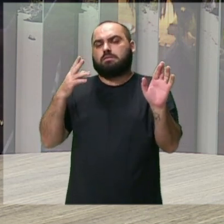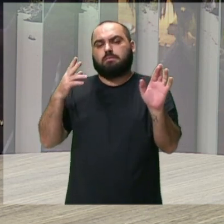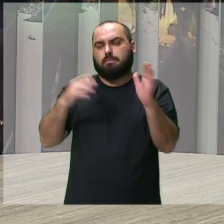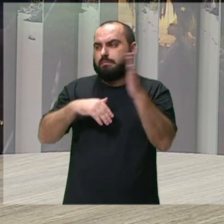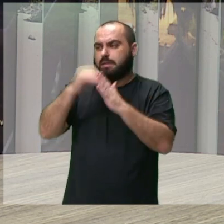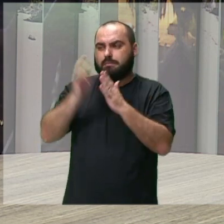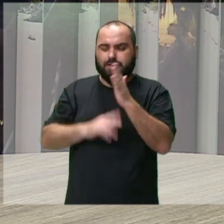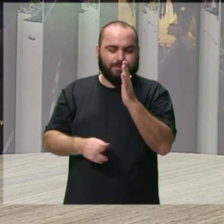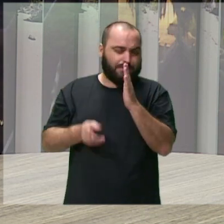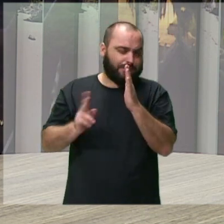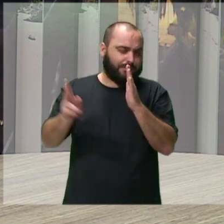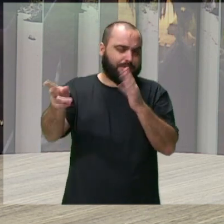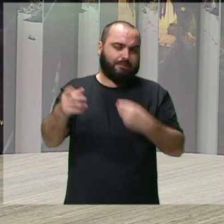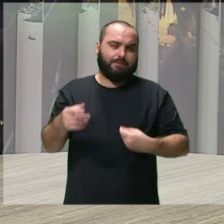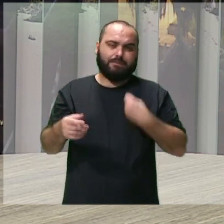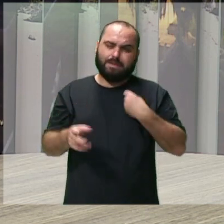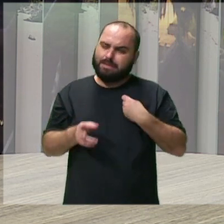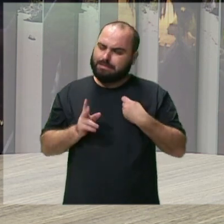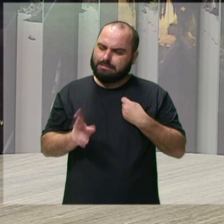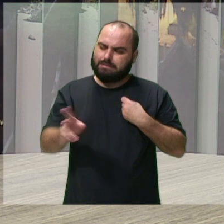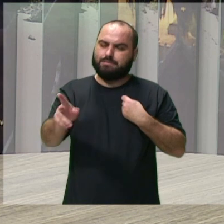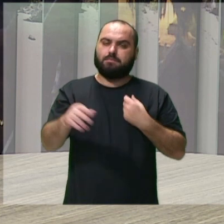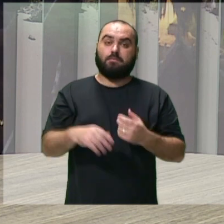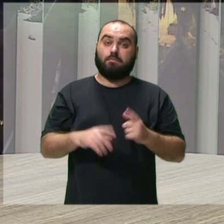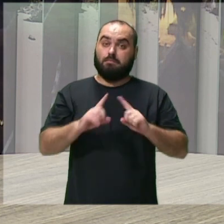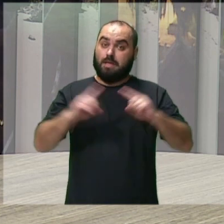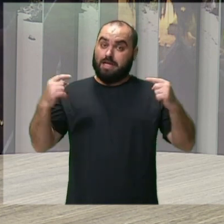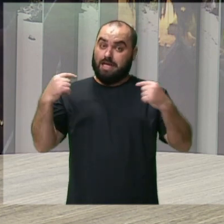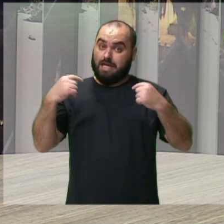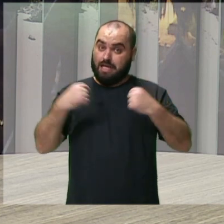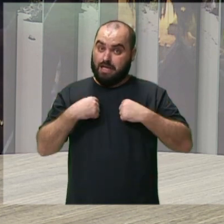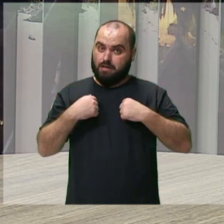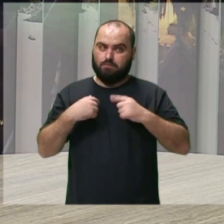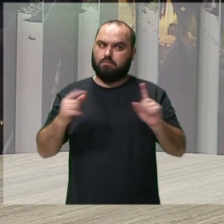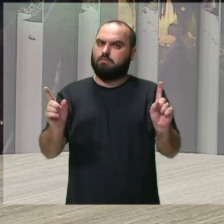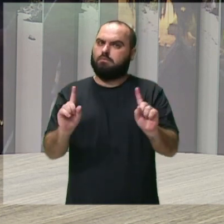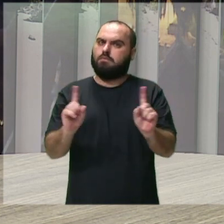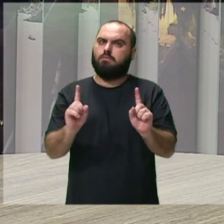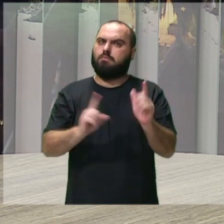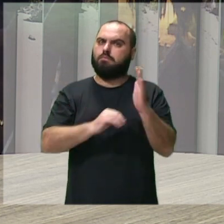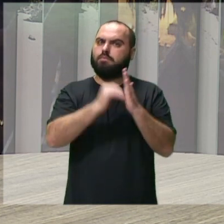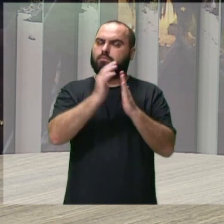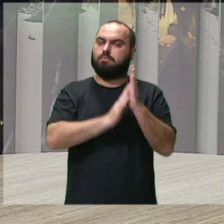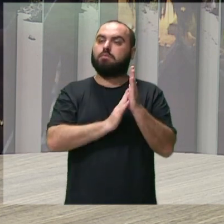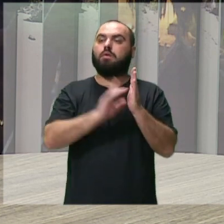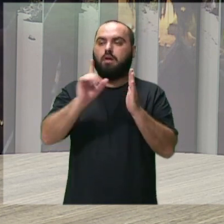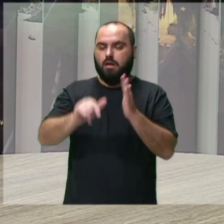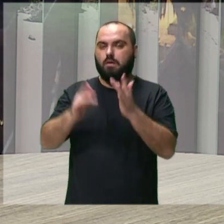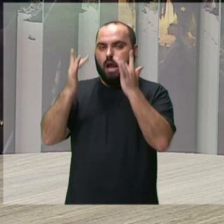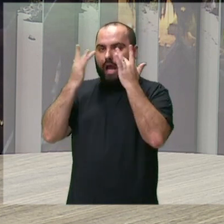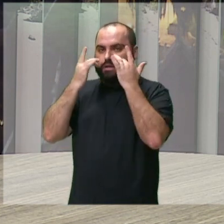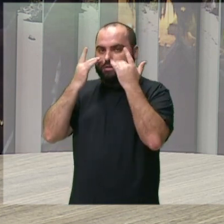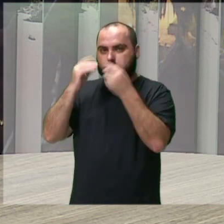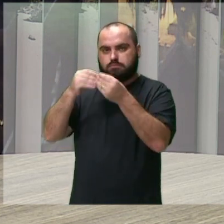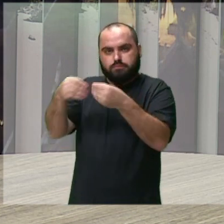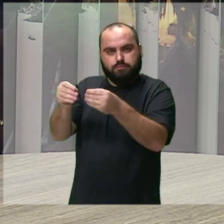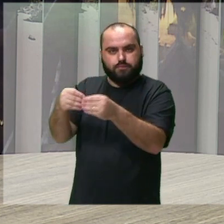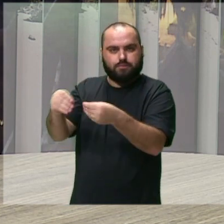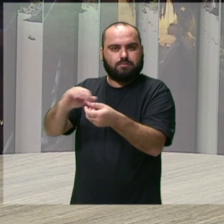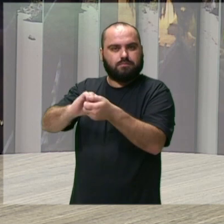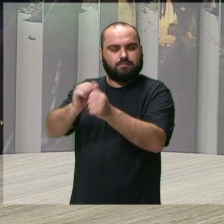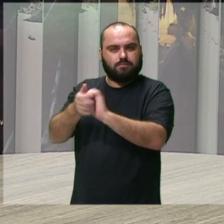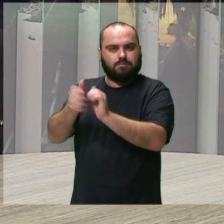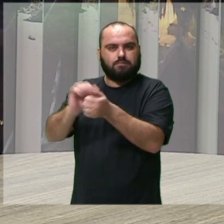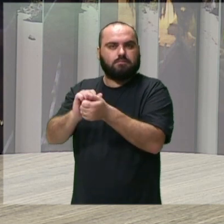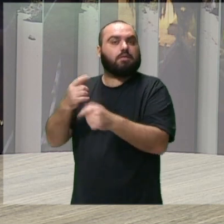toda, né? No meu caso, não me considero um pintor, me considero um artista plástico, por conta das técnicas, da